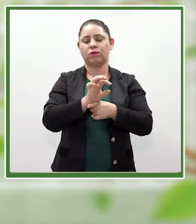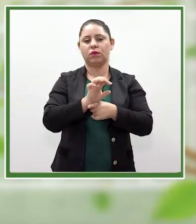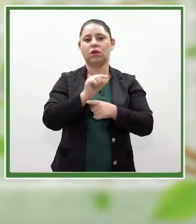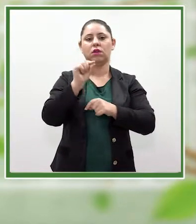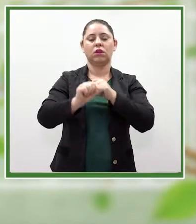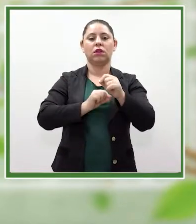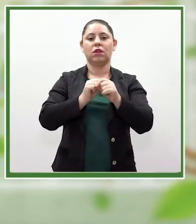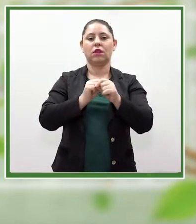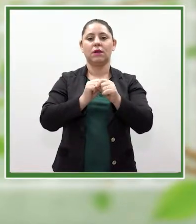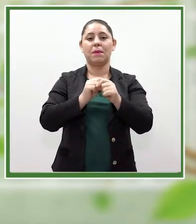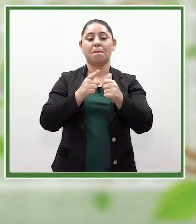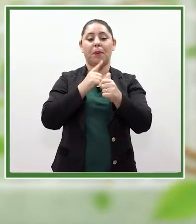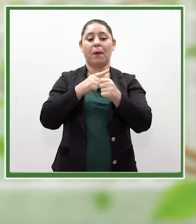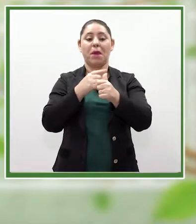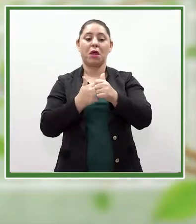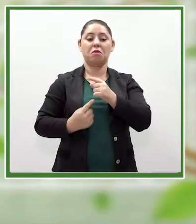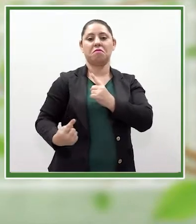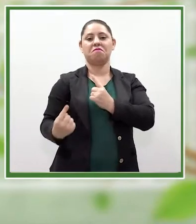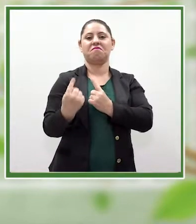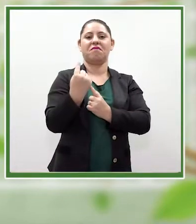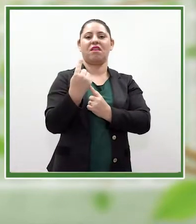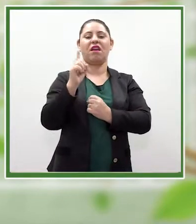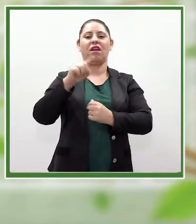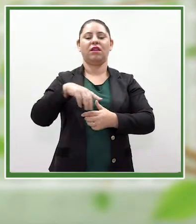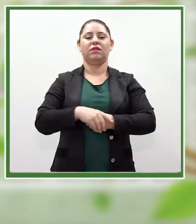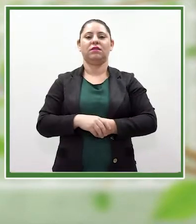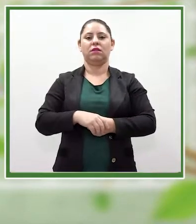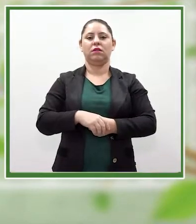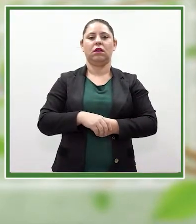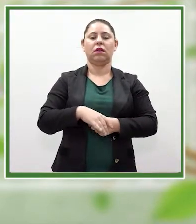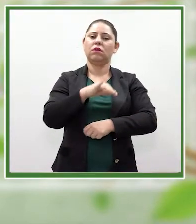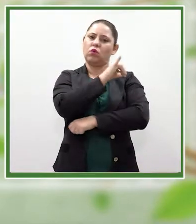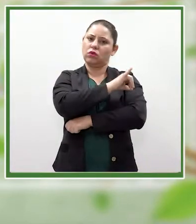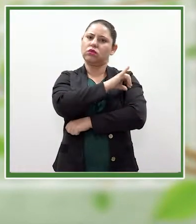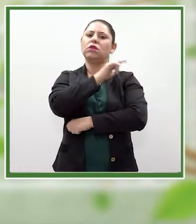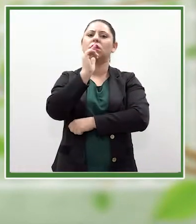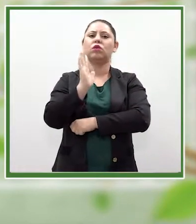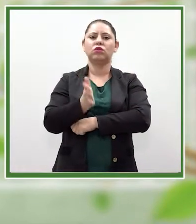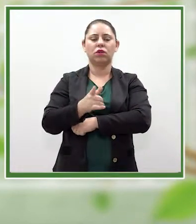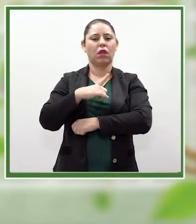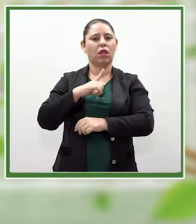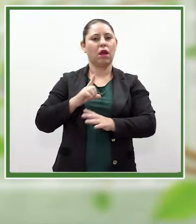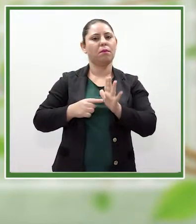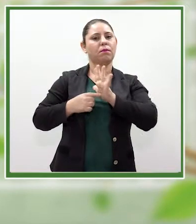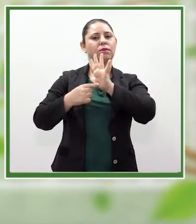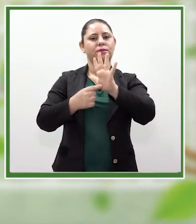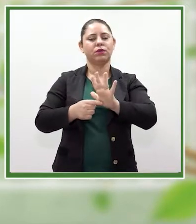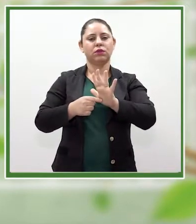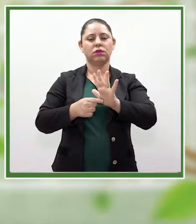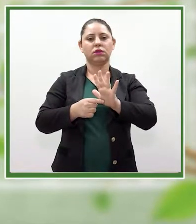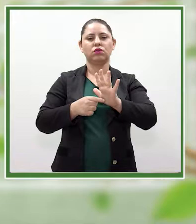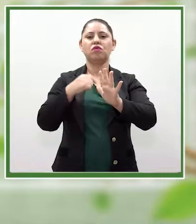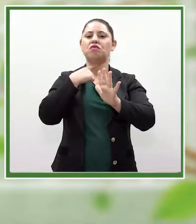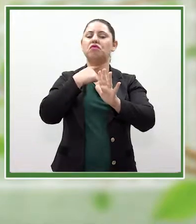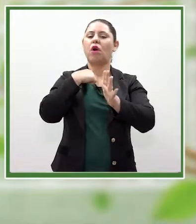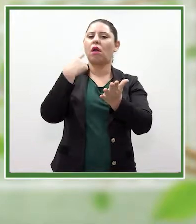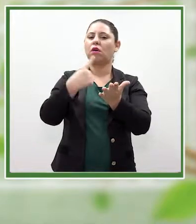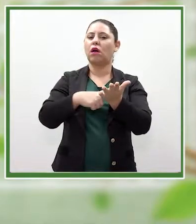mostrando a iniciativa do Estado, né, em sair à frente. E aqui eu mostro o Rio de Janeiro, né,